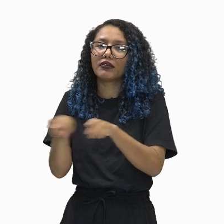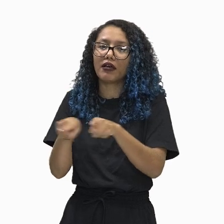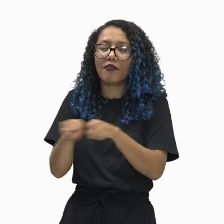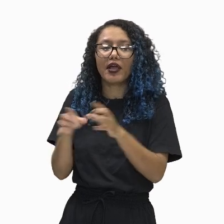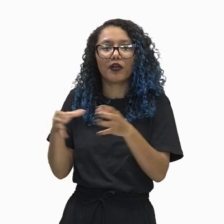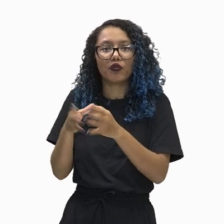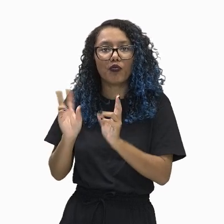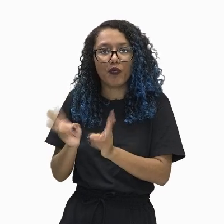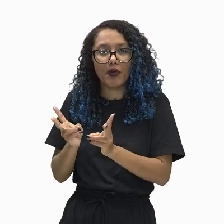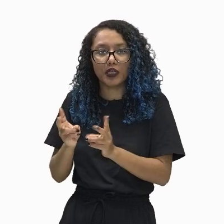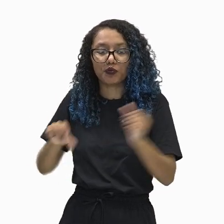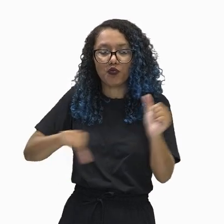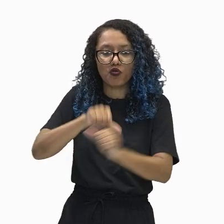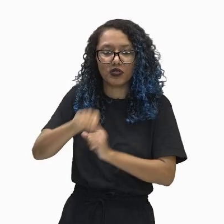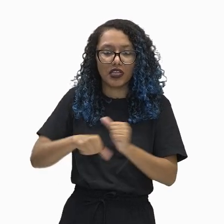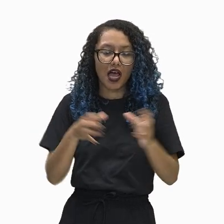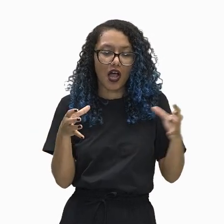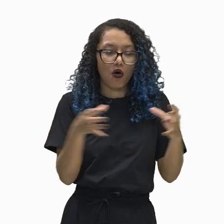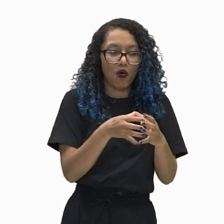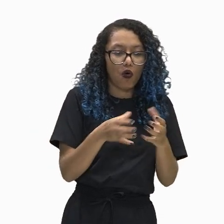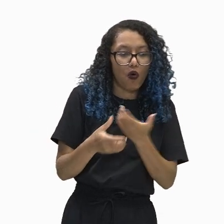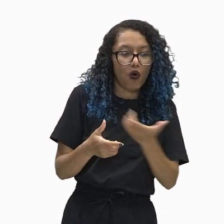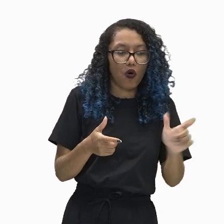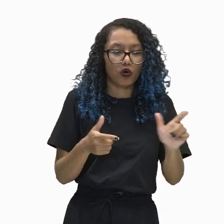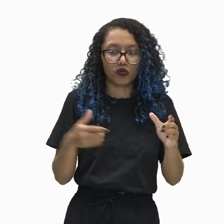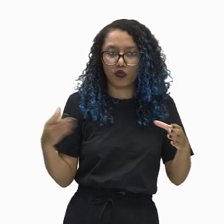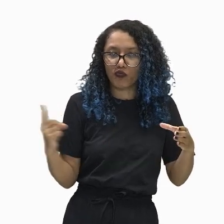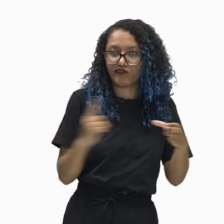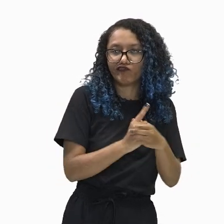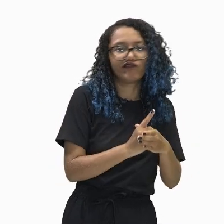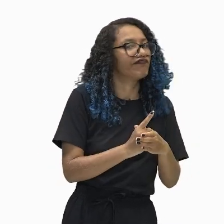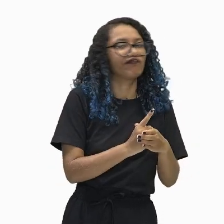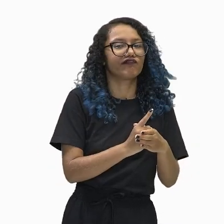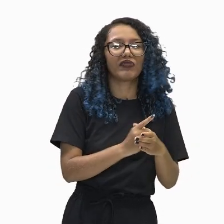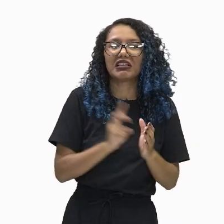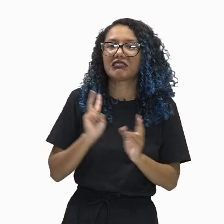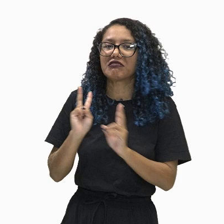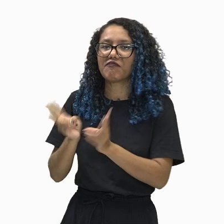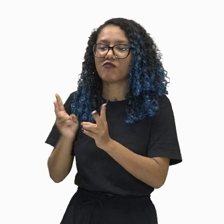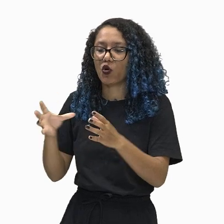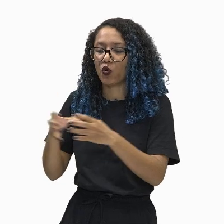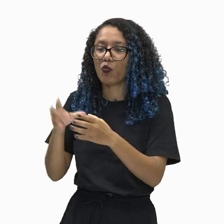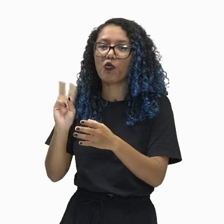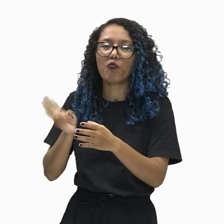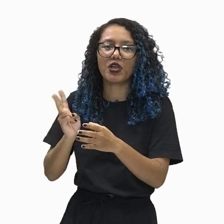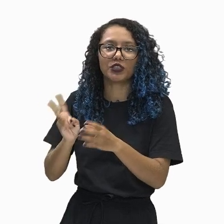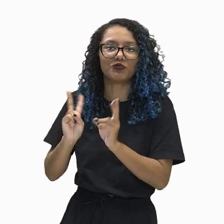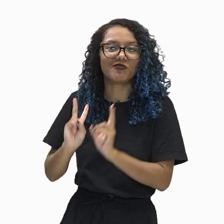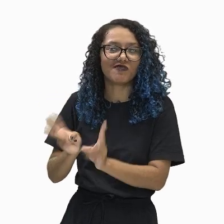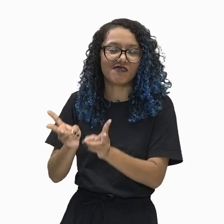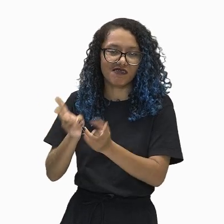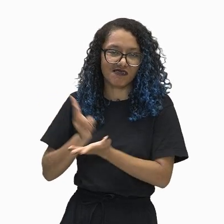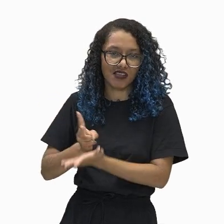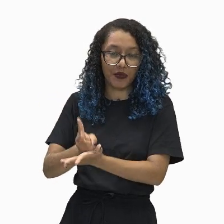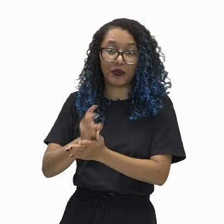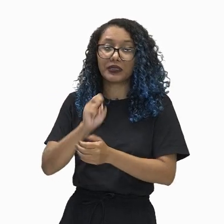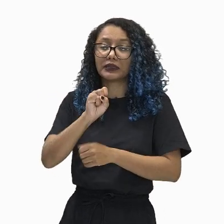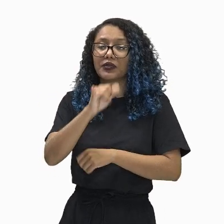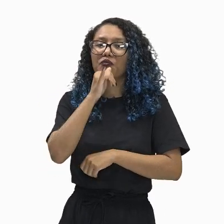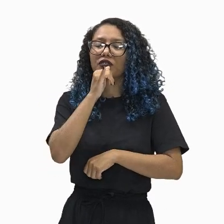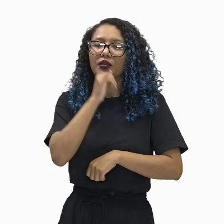de modificar a sua condição. Ou seja, se um camarada